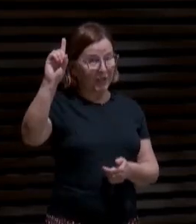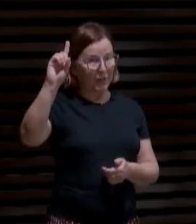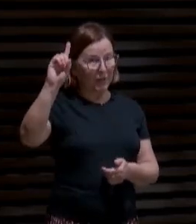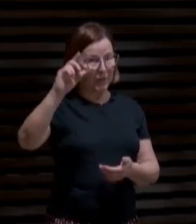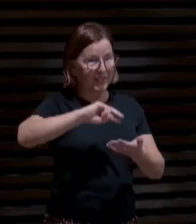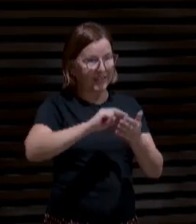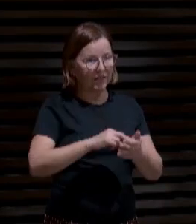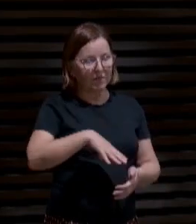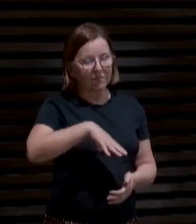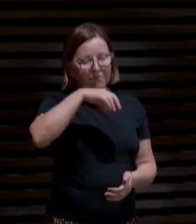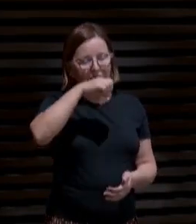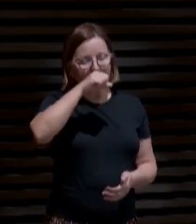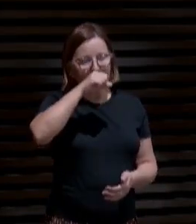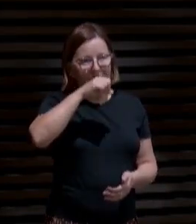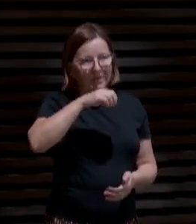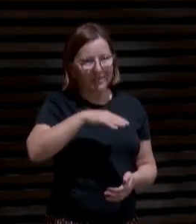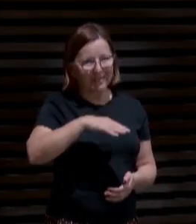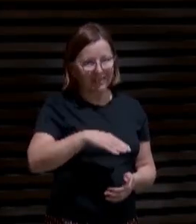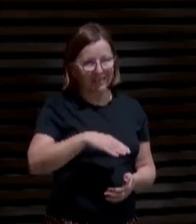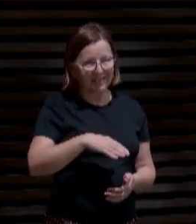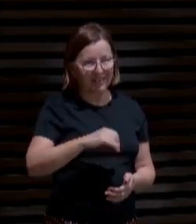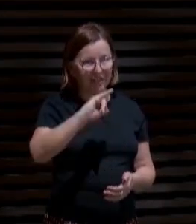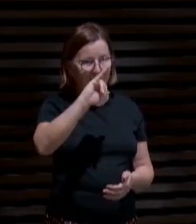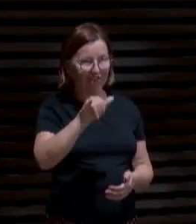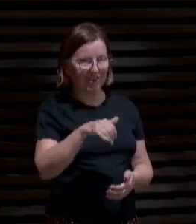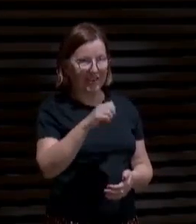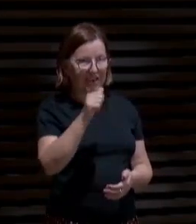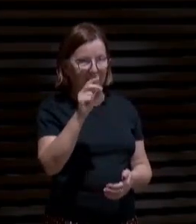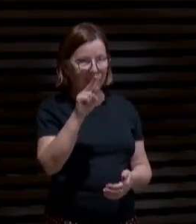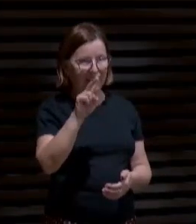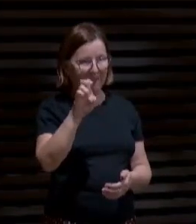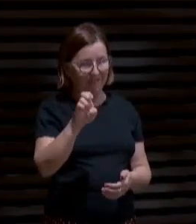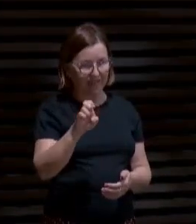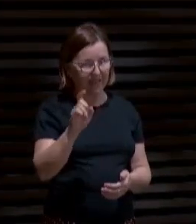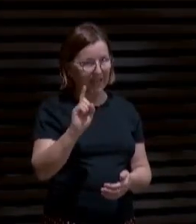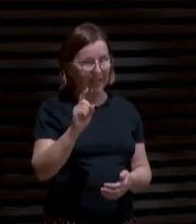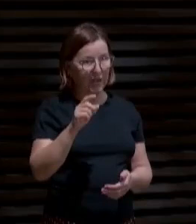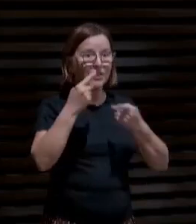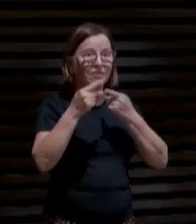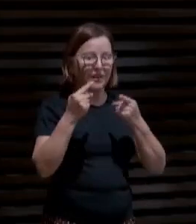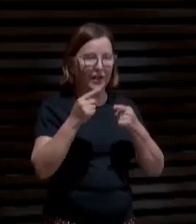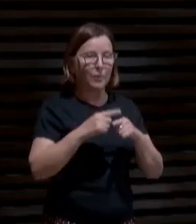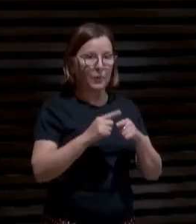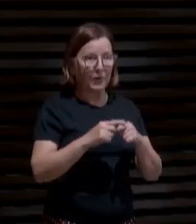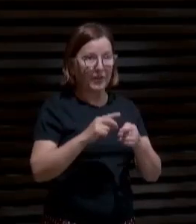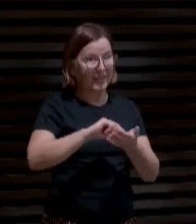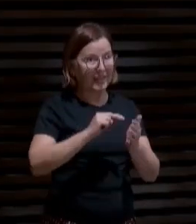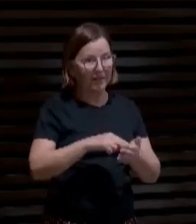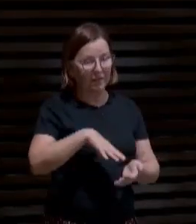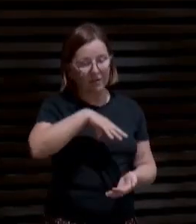respirar. Yahvé não se pronuncia, porque é um nome que vem da respiração. Todo ser